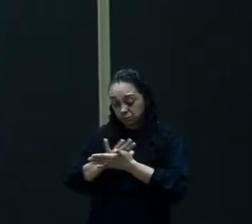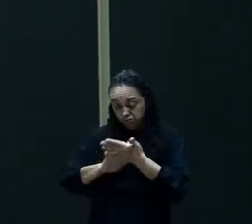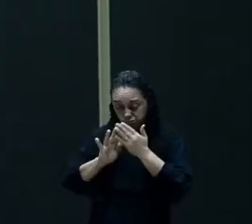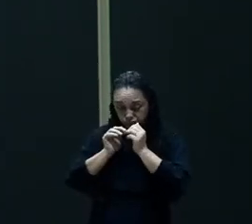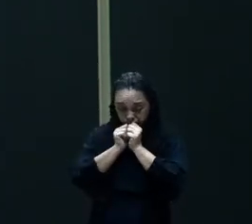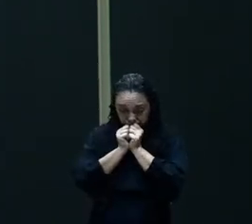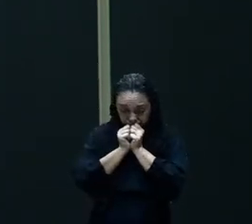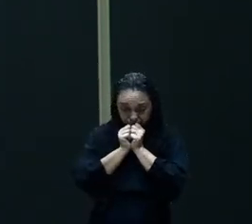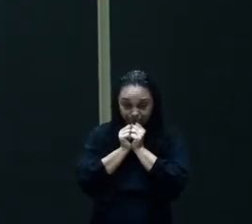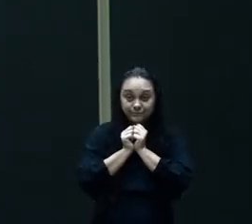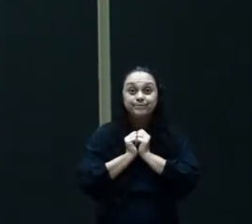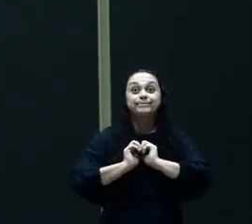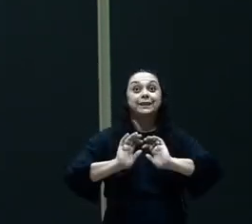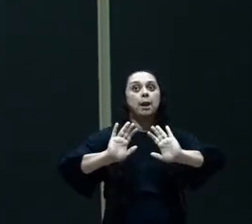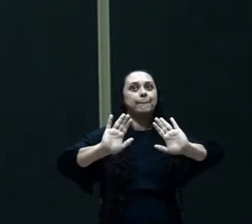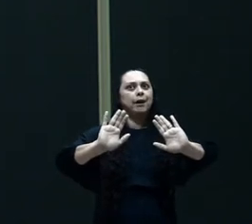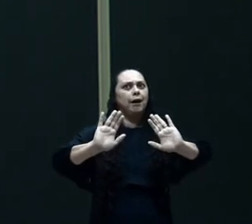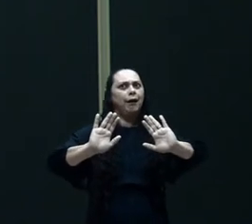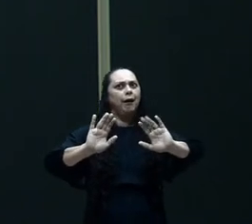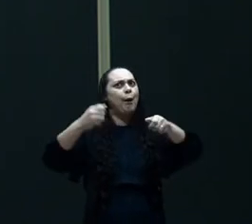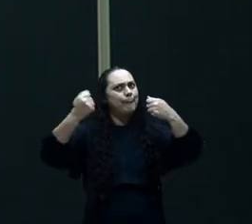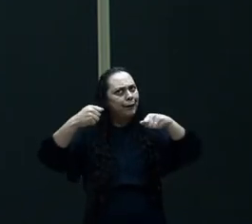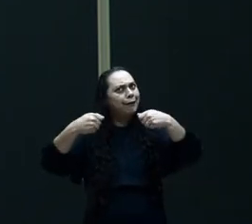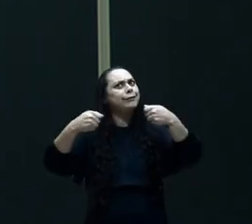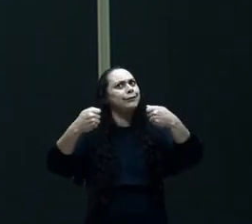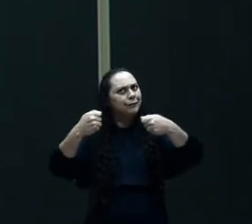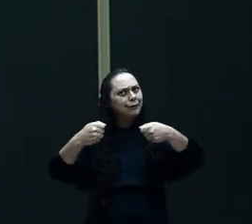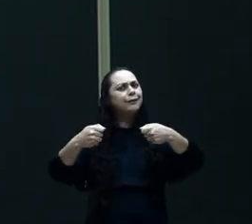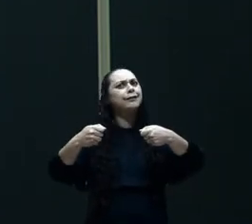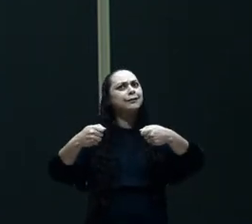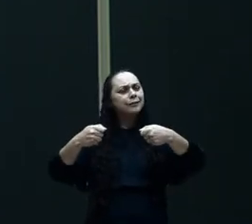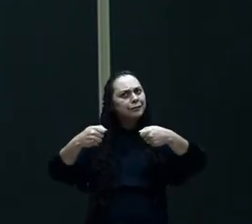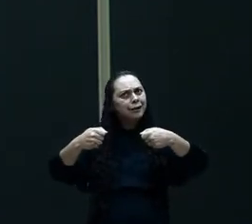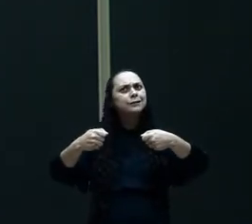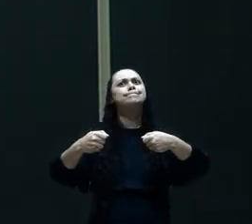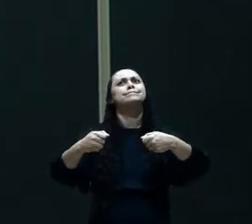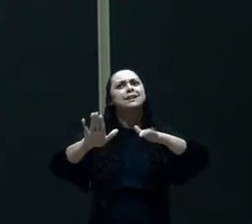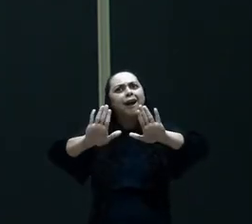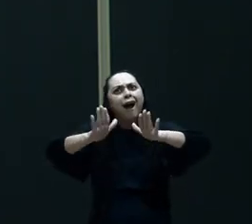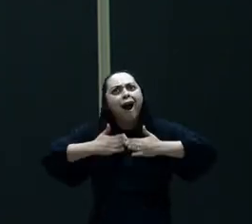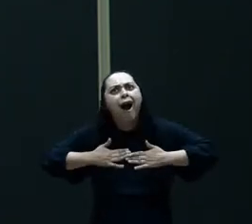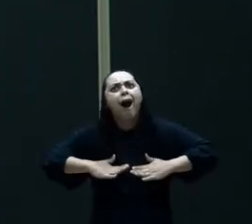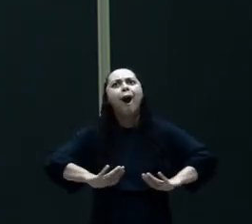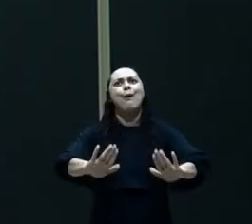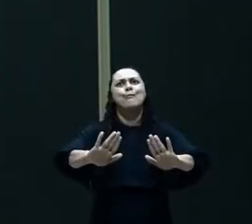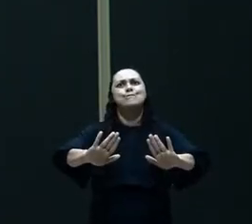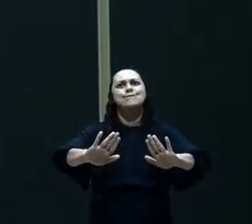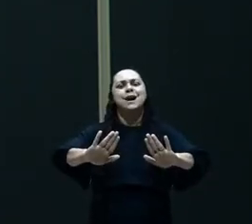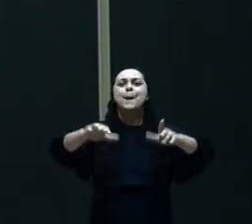tudo é necessário esse caminho foi necessário esse tufão